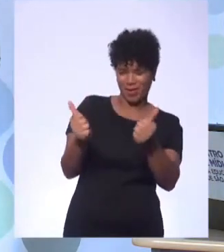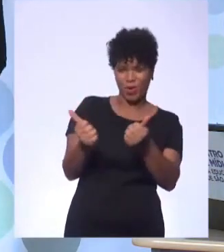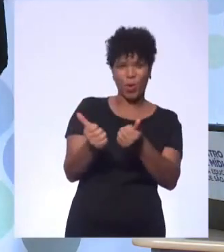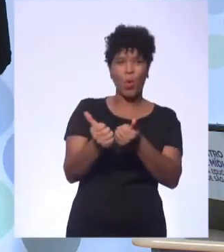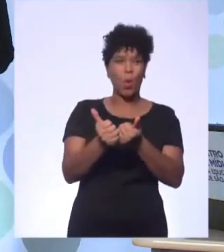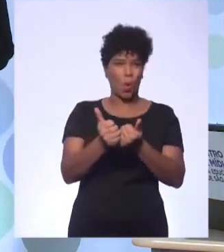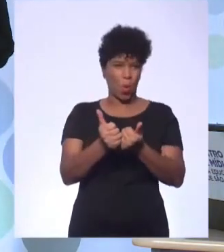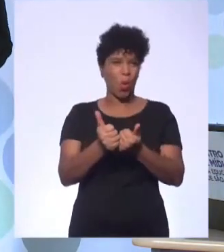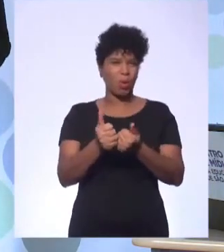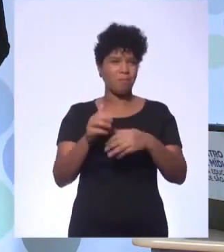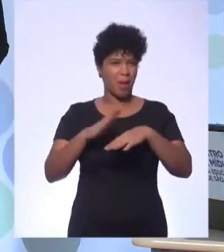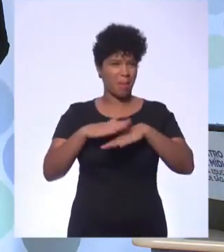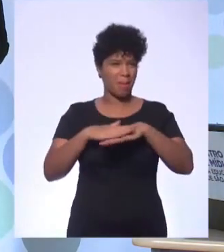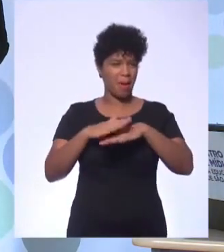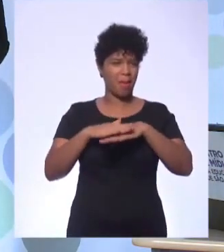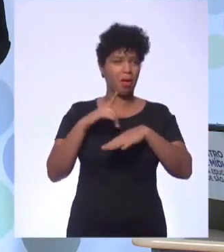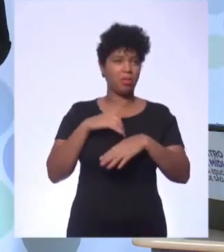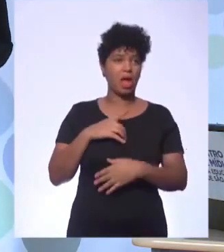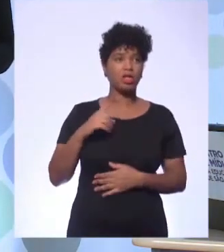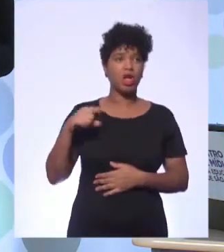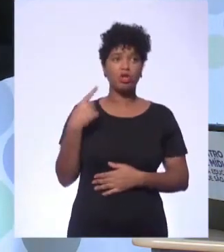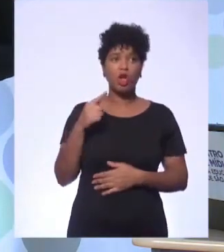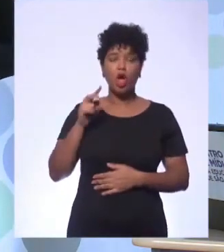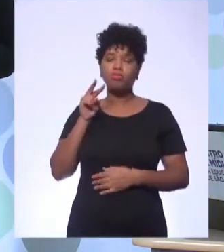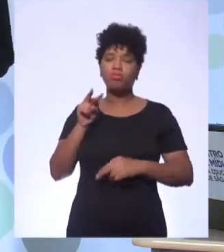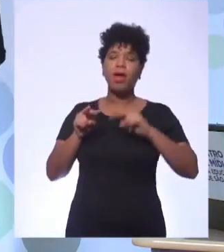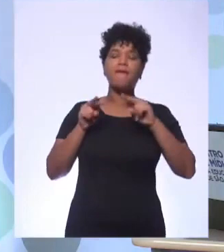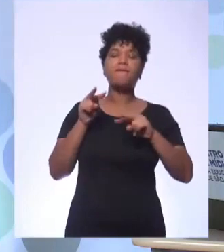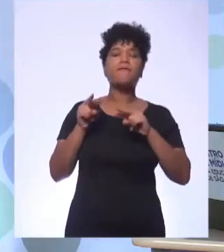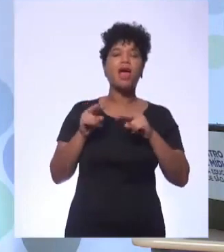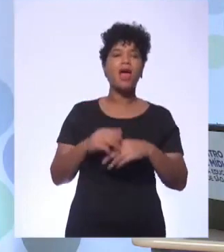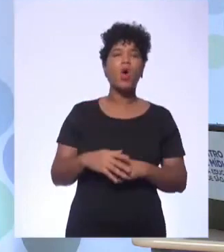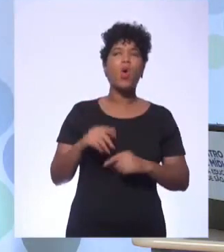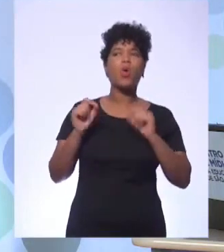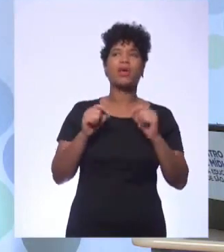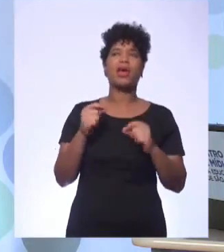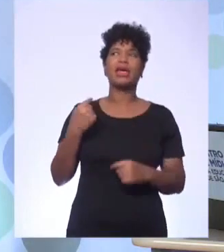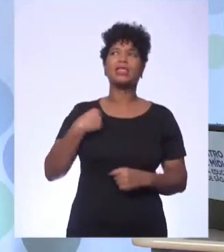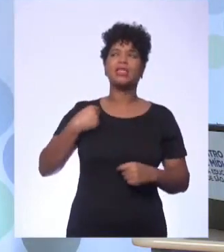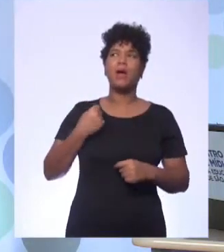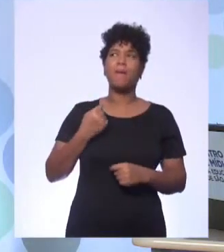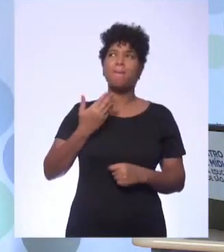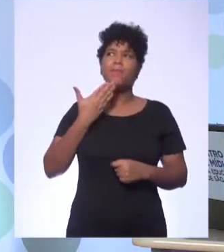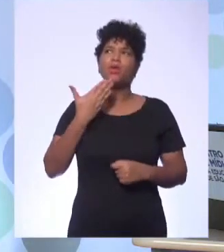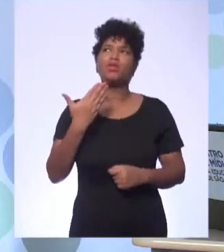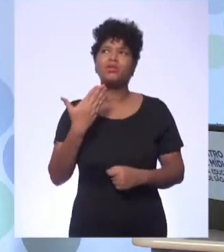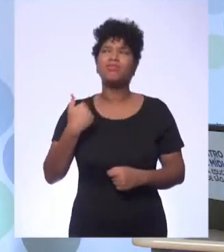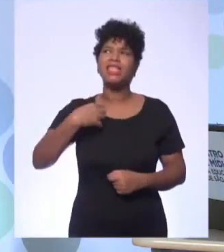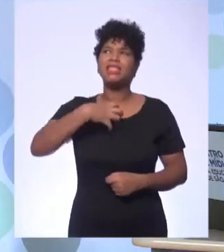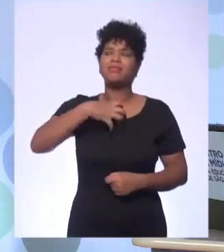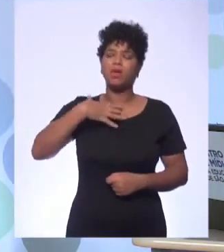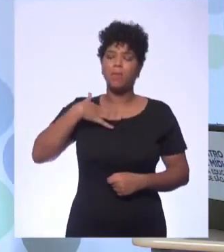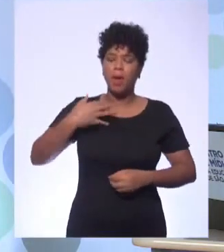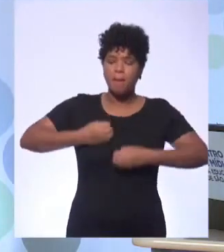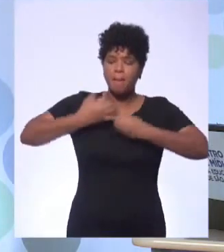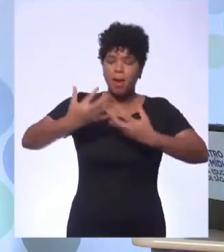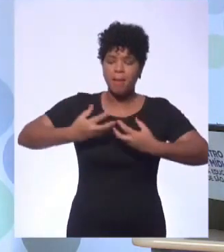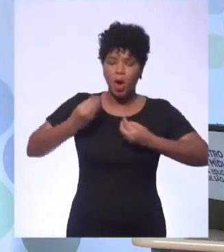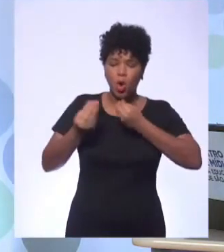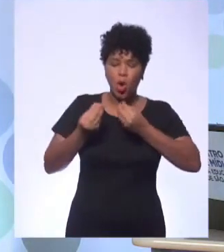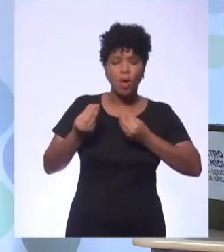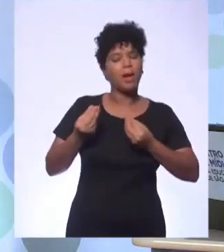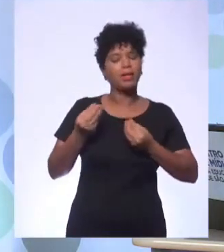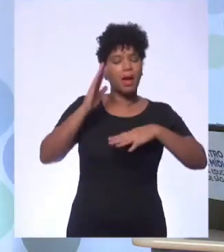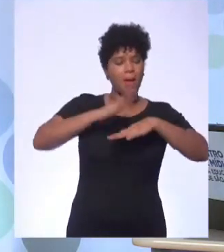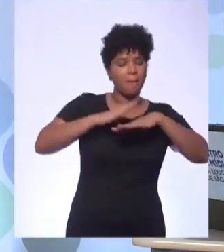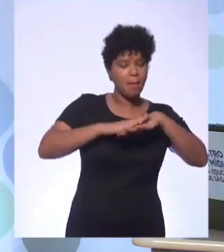tá? Então, o que eu gostaria de mostrar com essa obra? E como que eu vou fazer para mostrar isso, né? Então, eu criei um